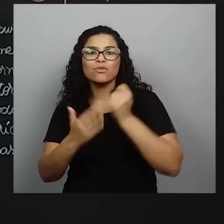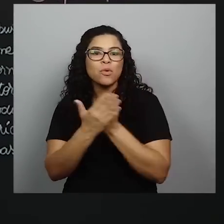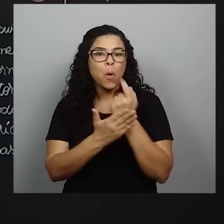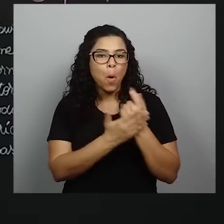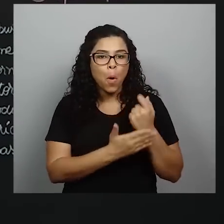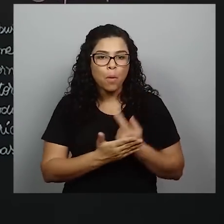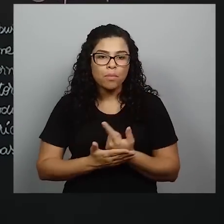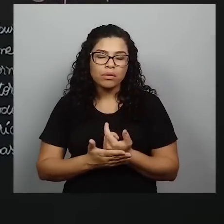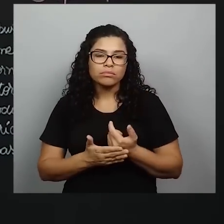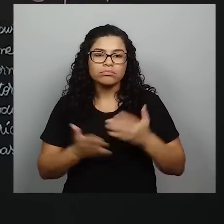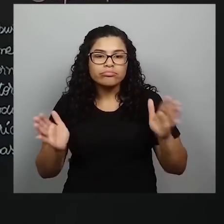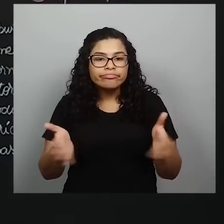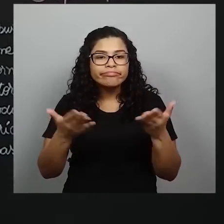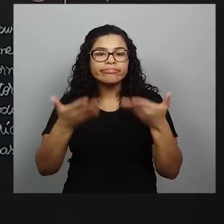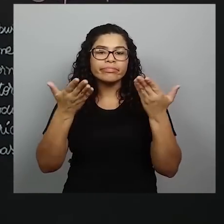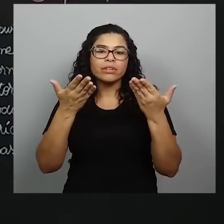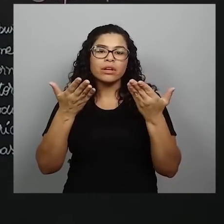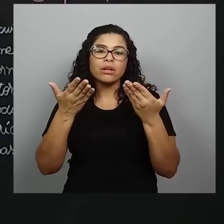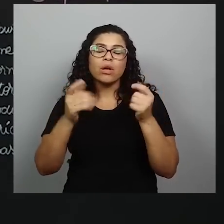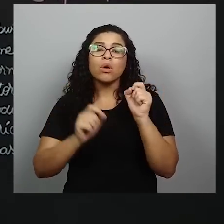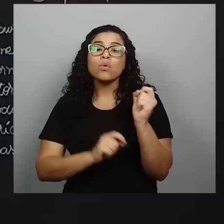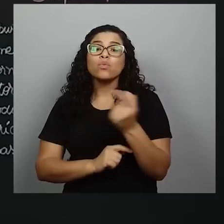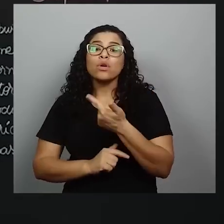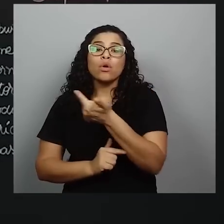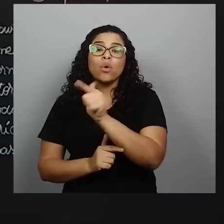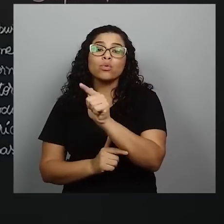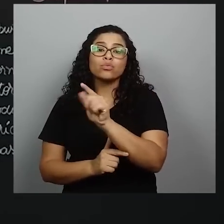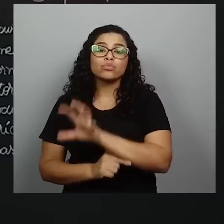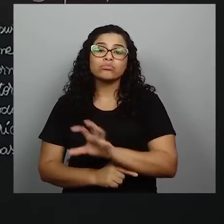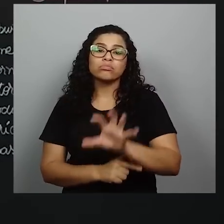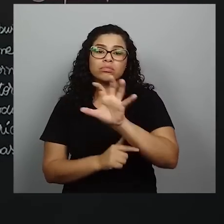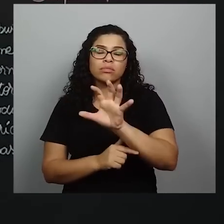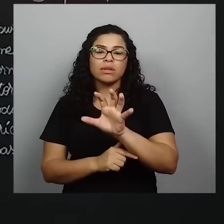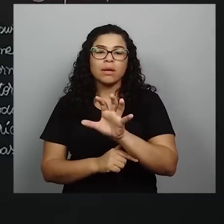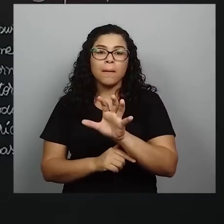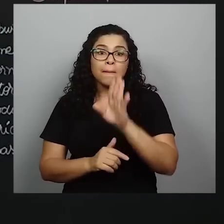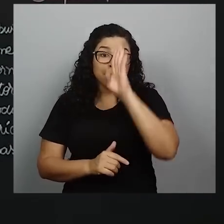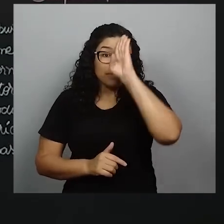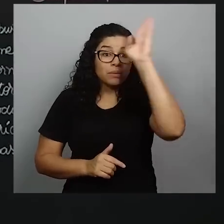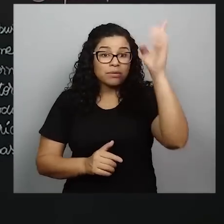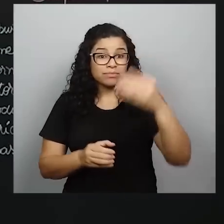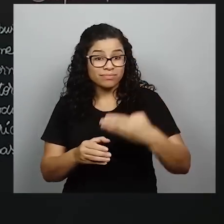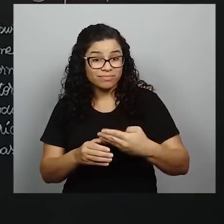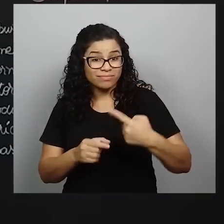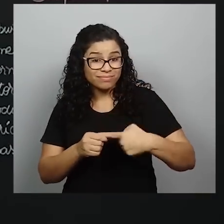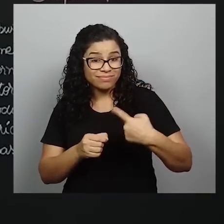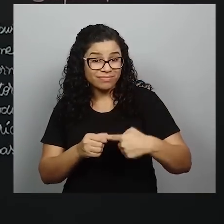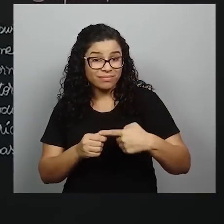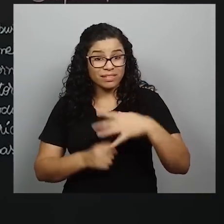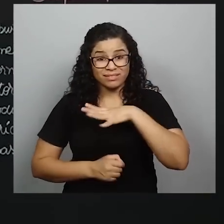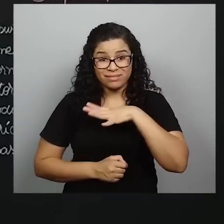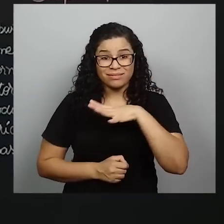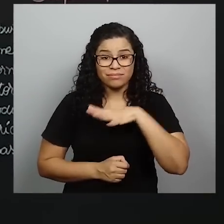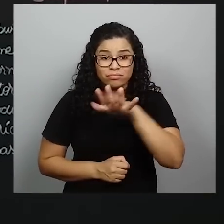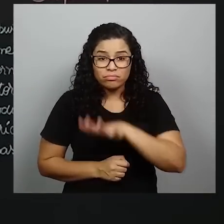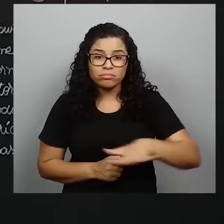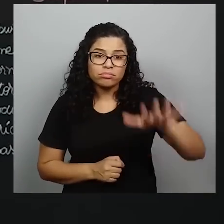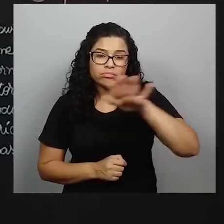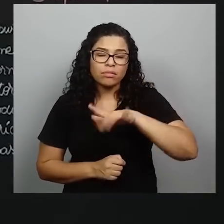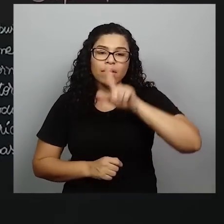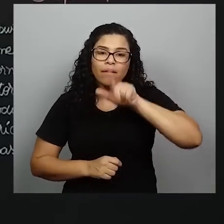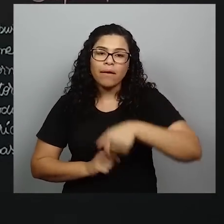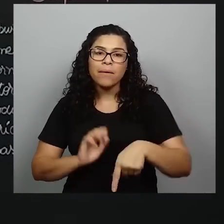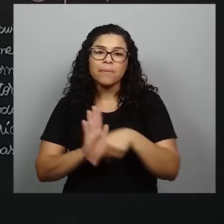maior incentivo ao comércio do que em outros pontos. Os grandes centros acabam sendo grandes áreas